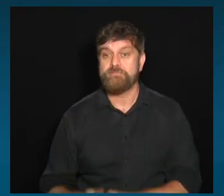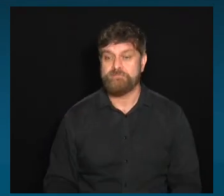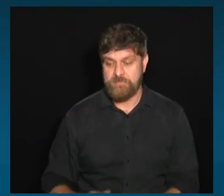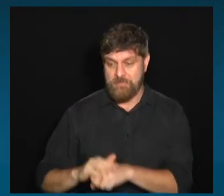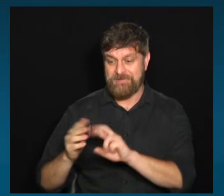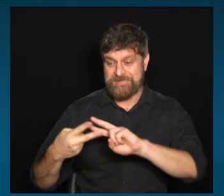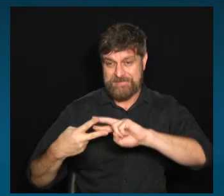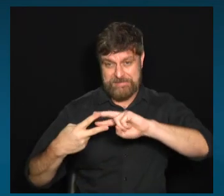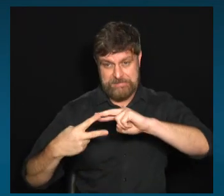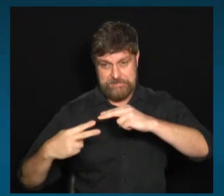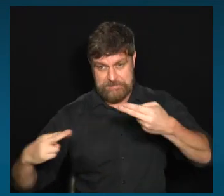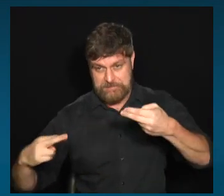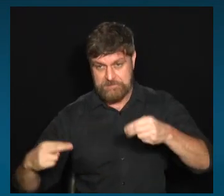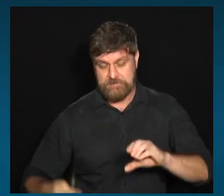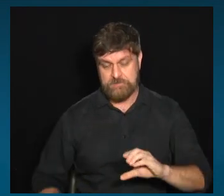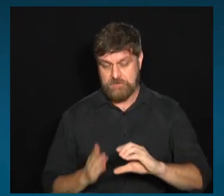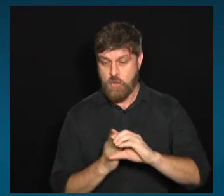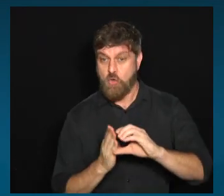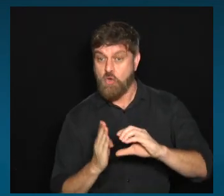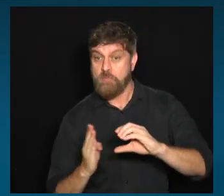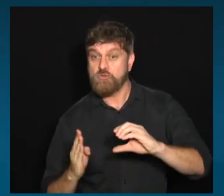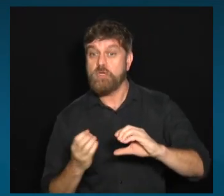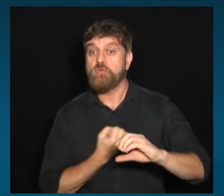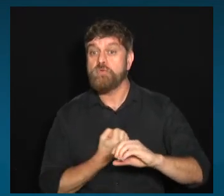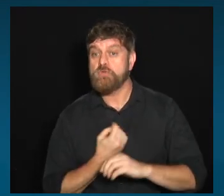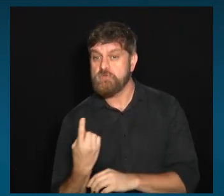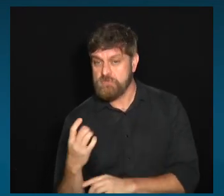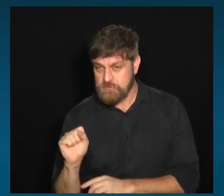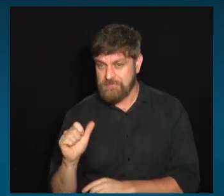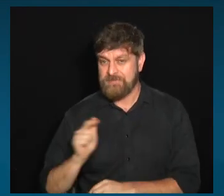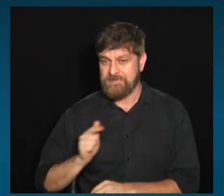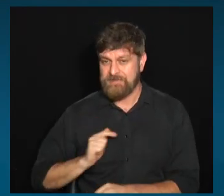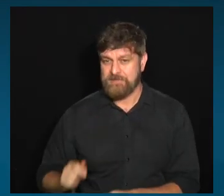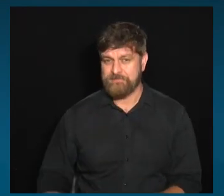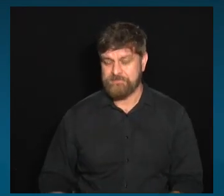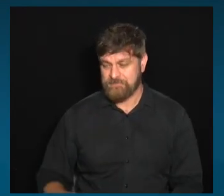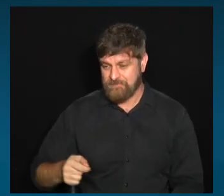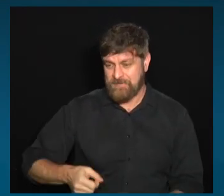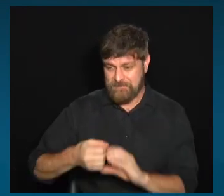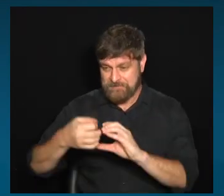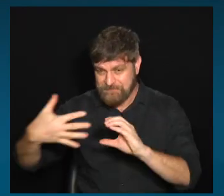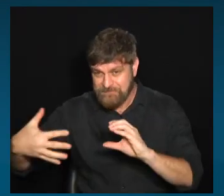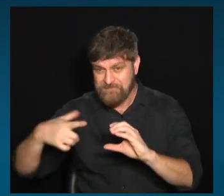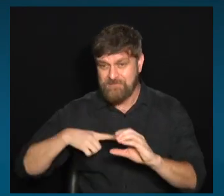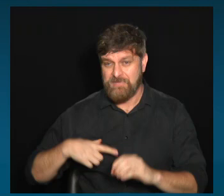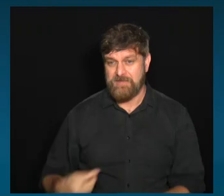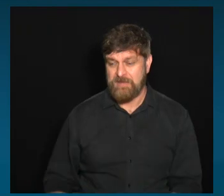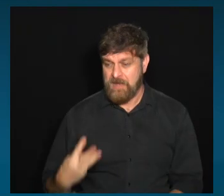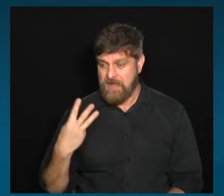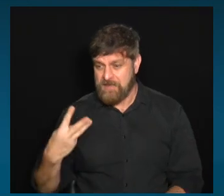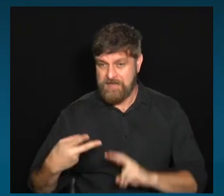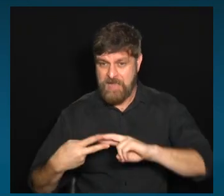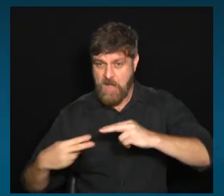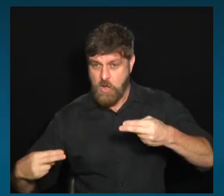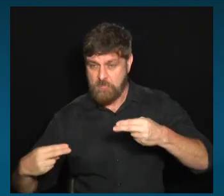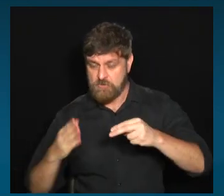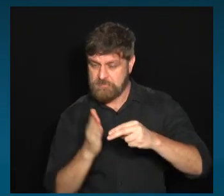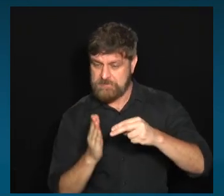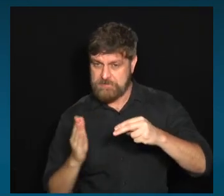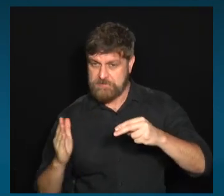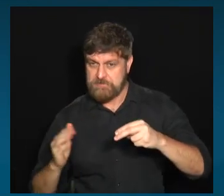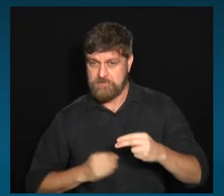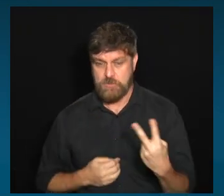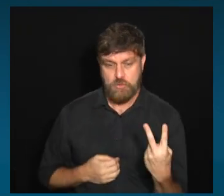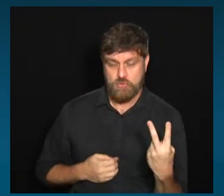uma trissomia do cromossomo 18, ou seja, uma condição em que a pessoa carrega 3 cópias do cromossomo 18 em vez